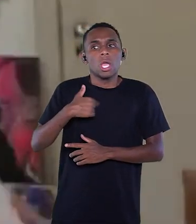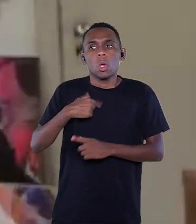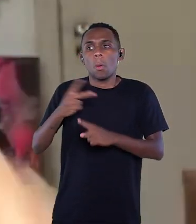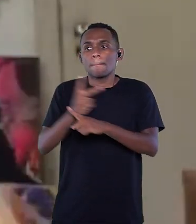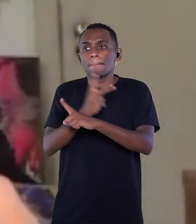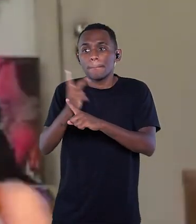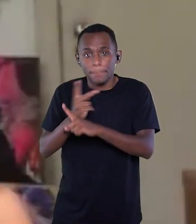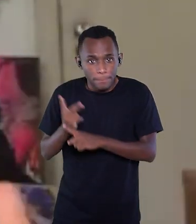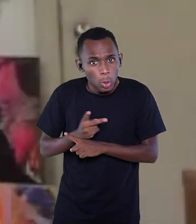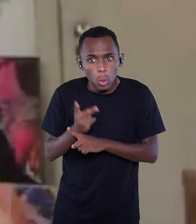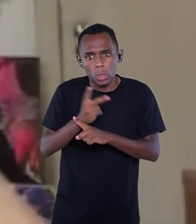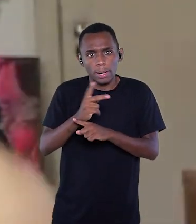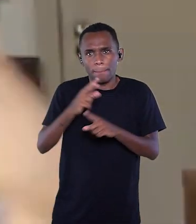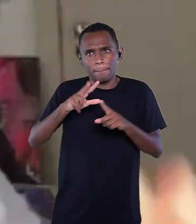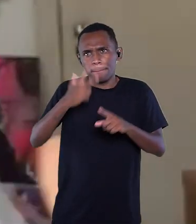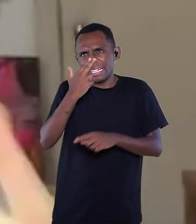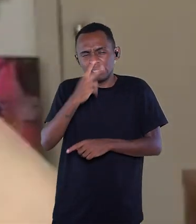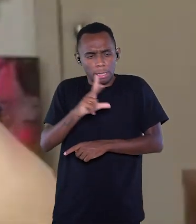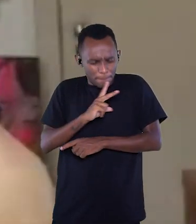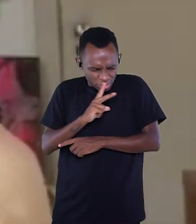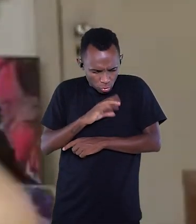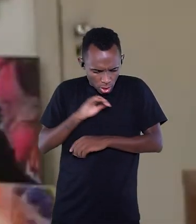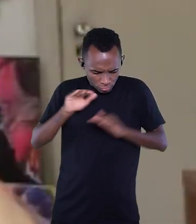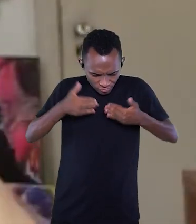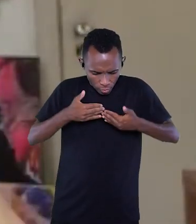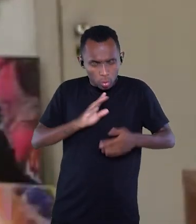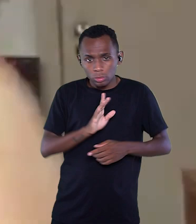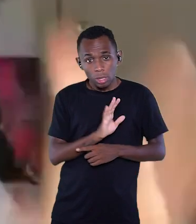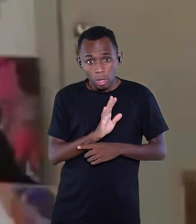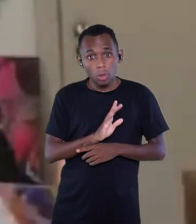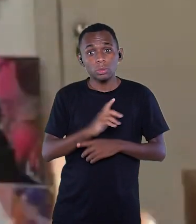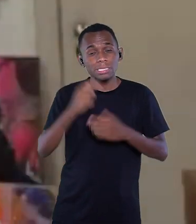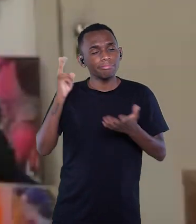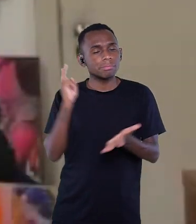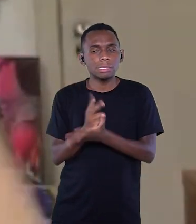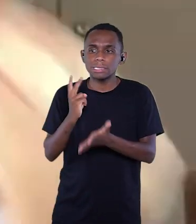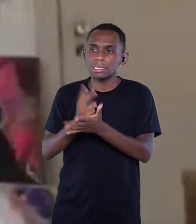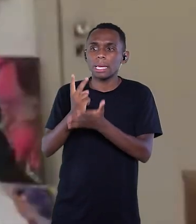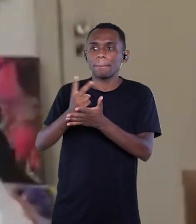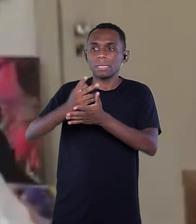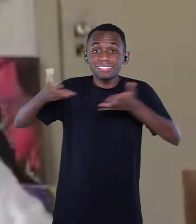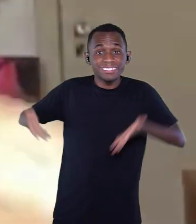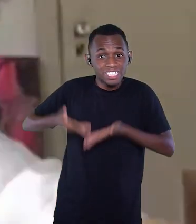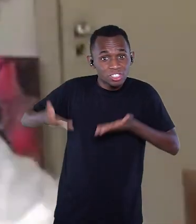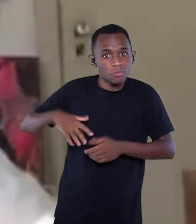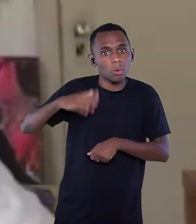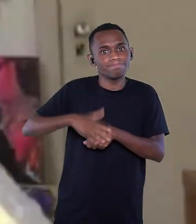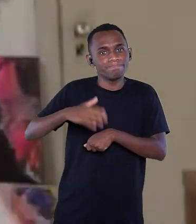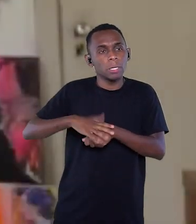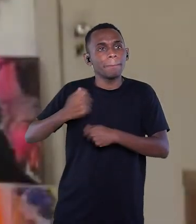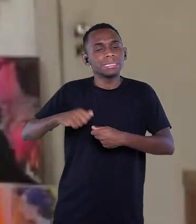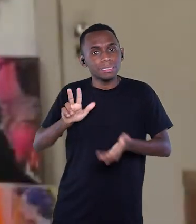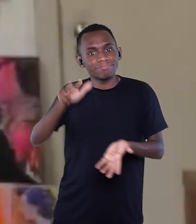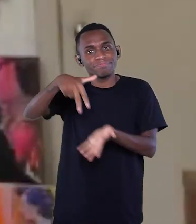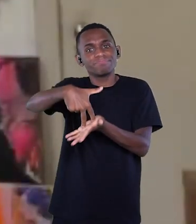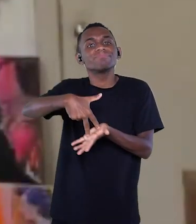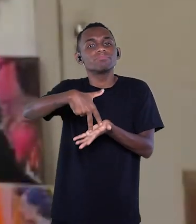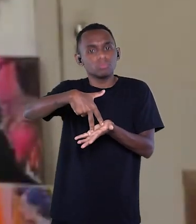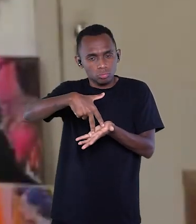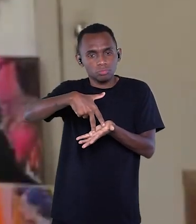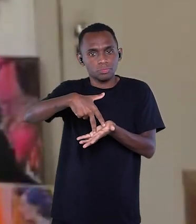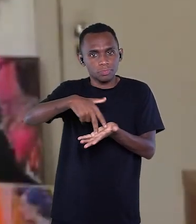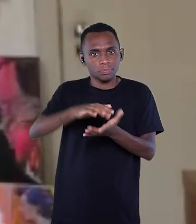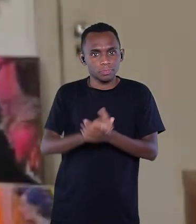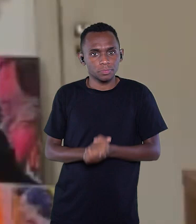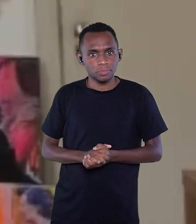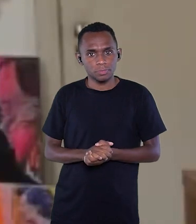estava buscando ali só no terreno privado, assim, isso sempre foi colocado para mim, né, de que eu precisava me posicionar de alguma maneira.